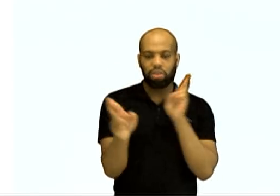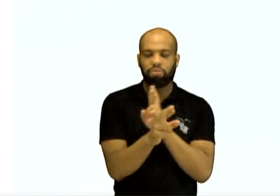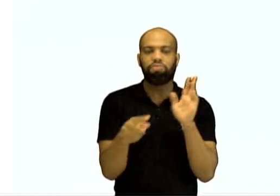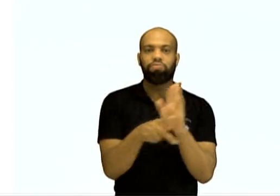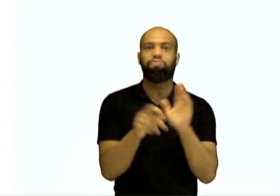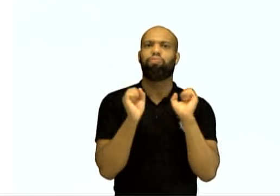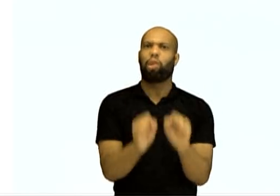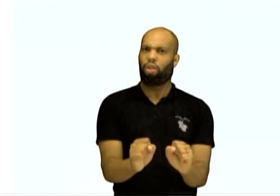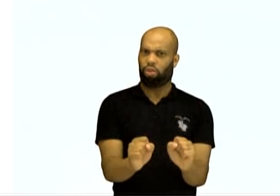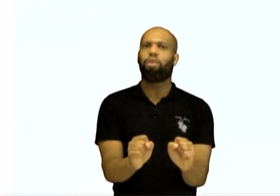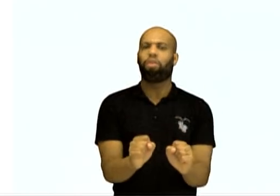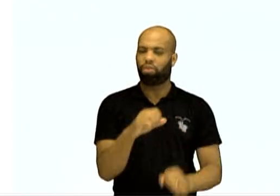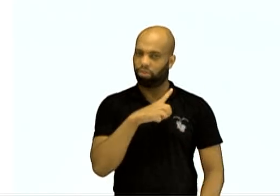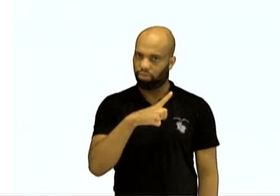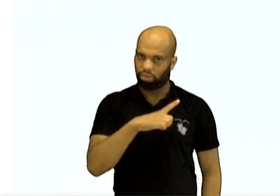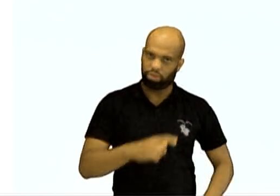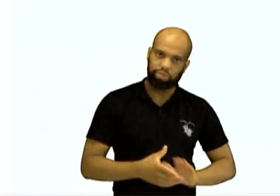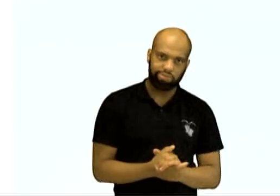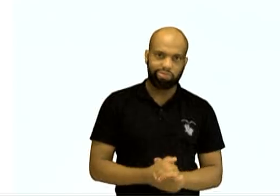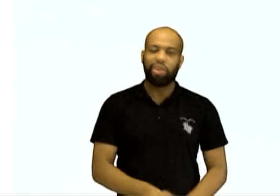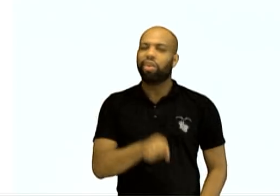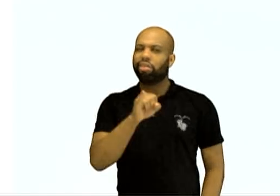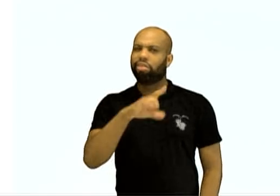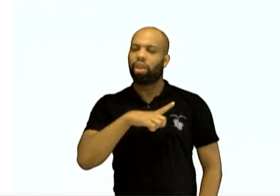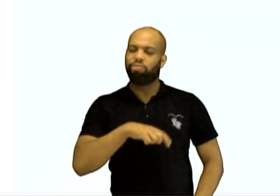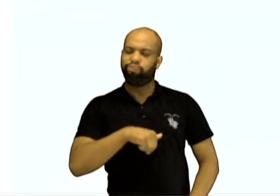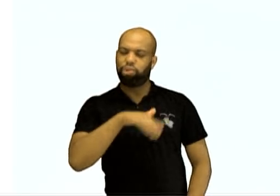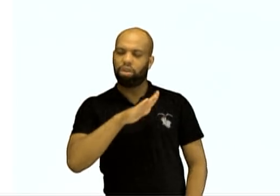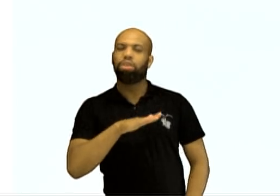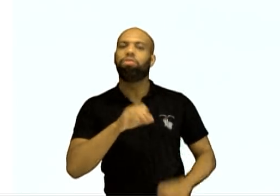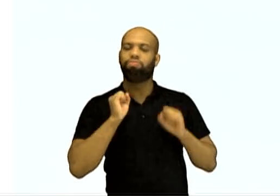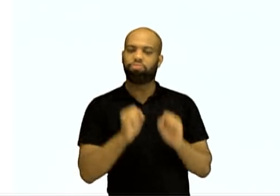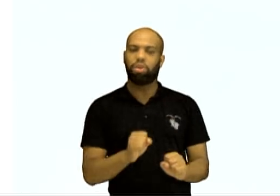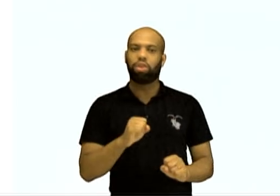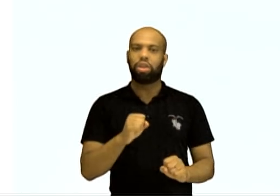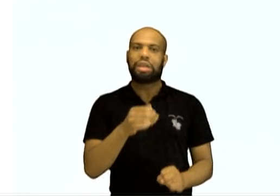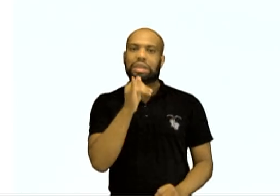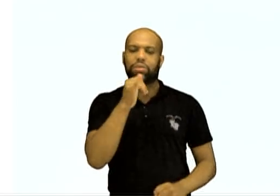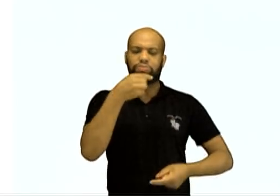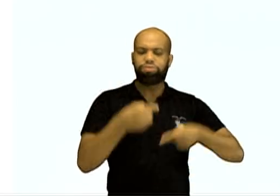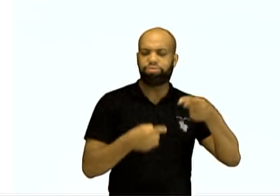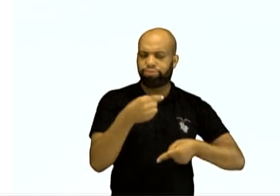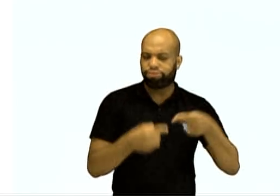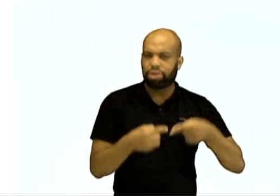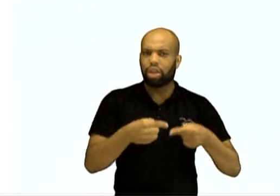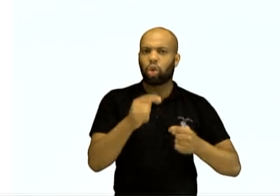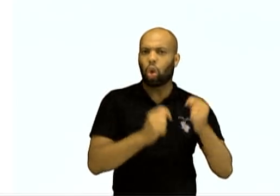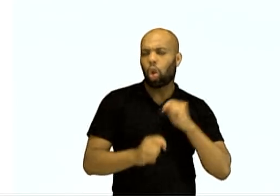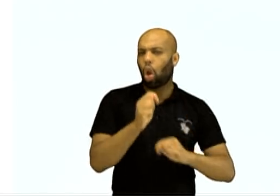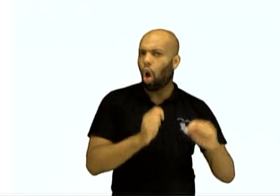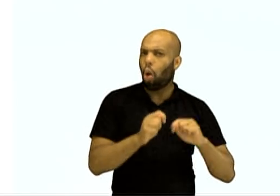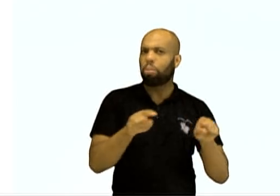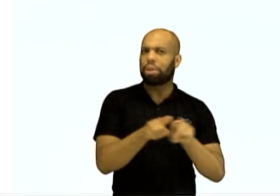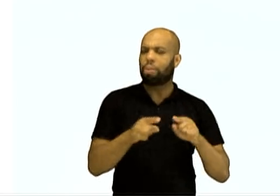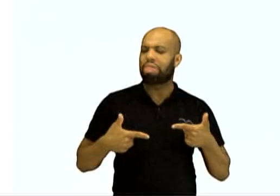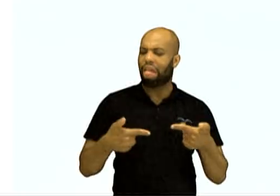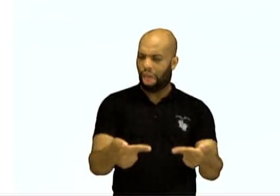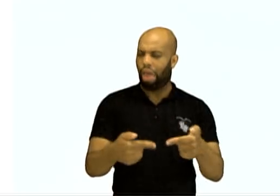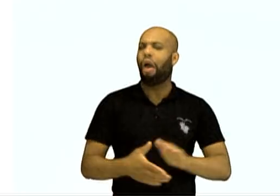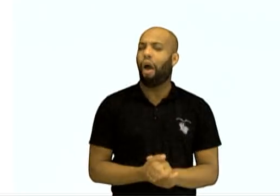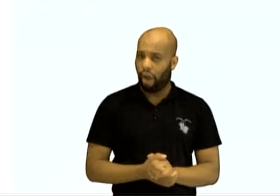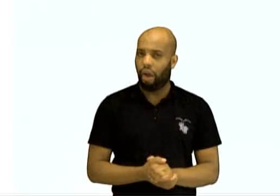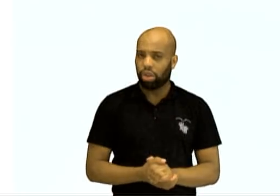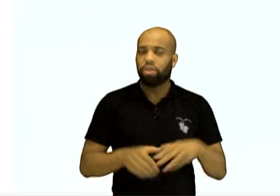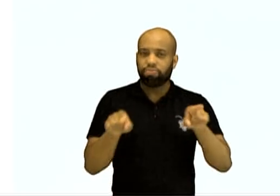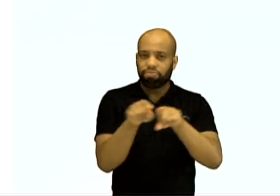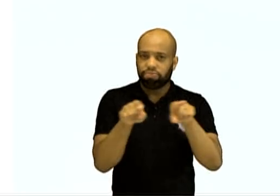poder, né? Quem tiver mais poder pode ser uma disputa econômica, um conflito armado, pode ser